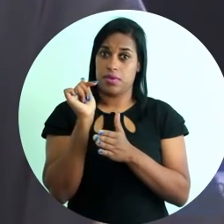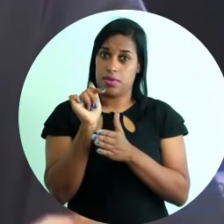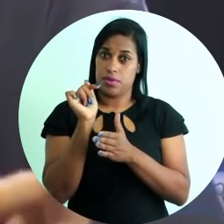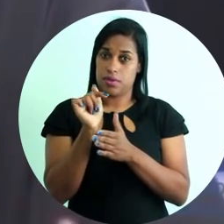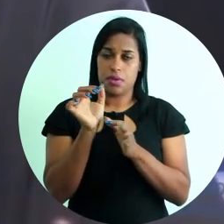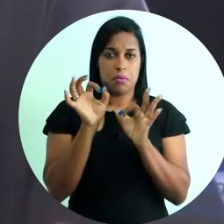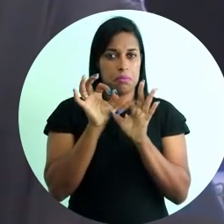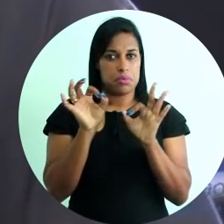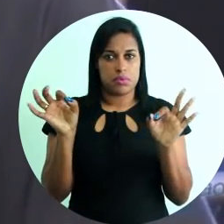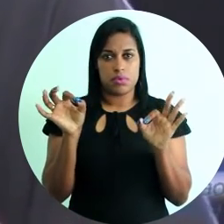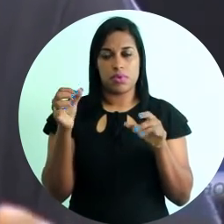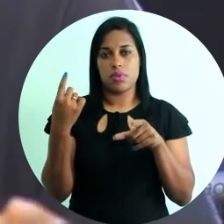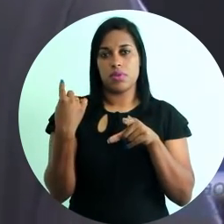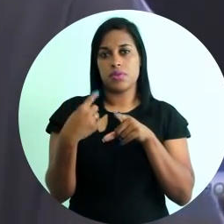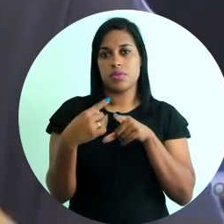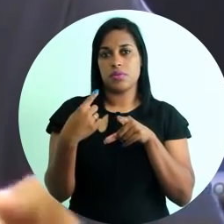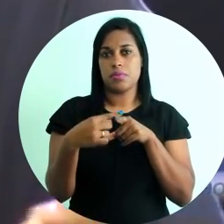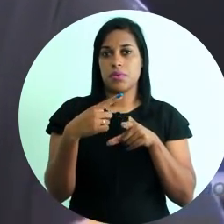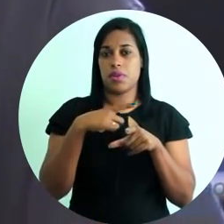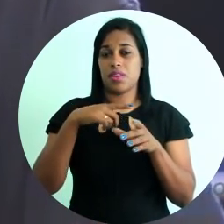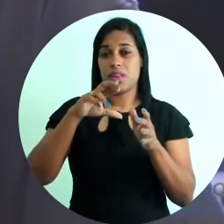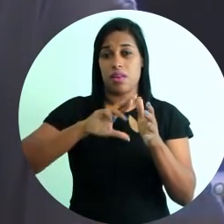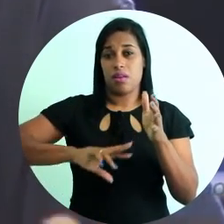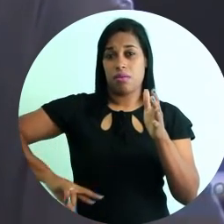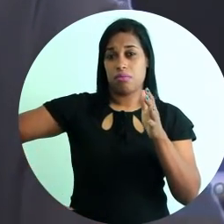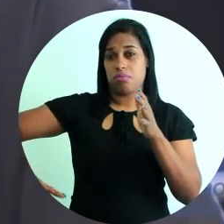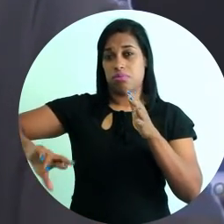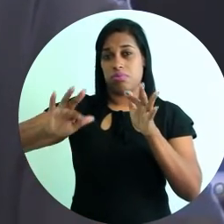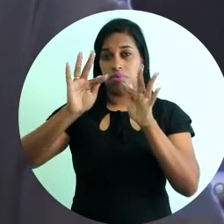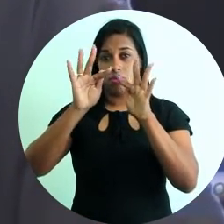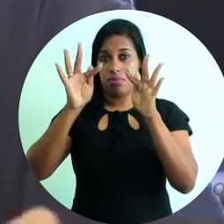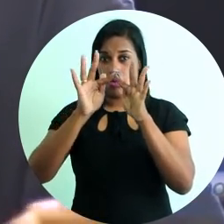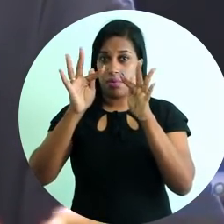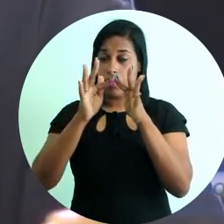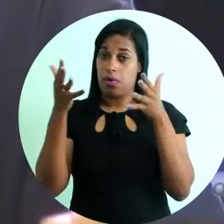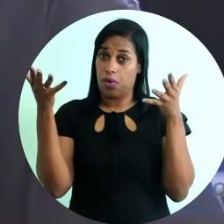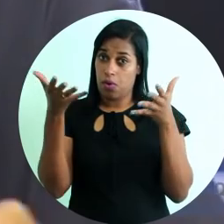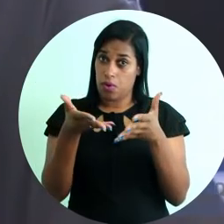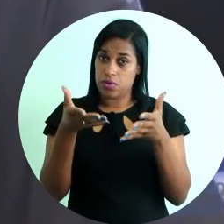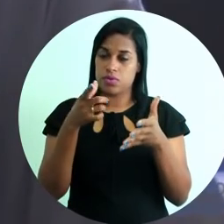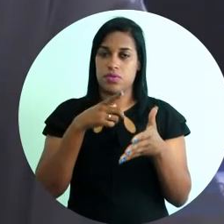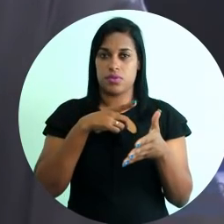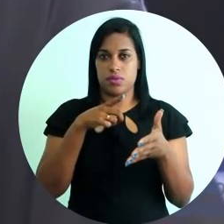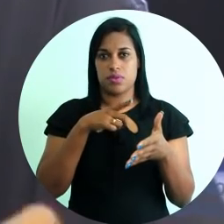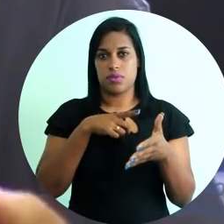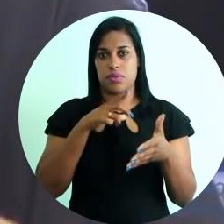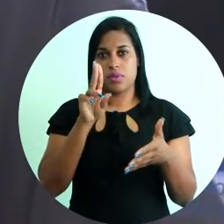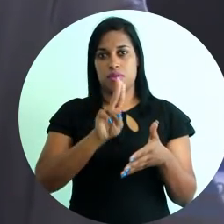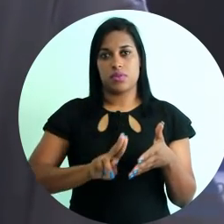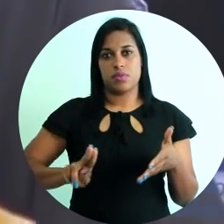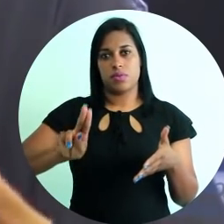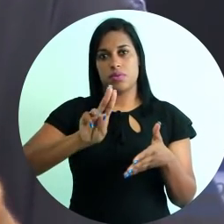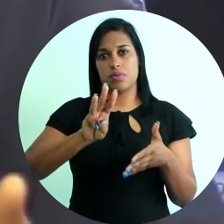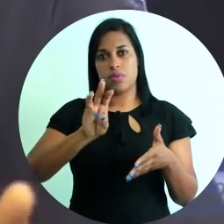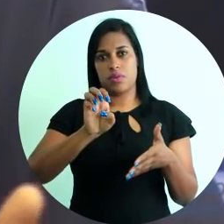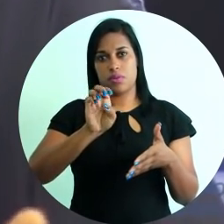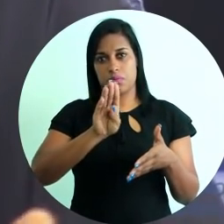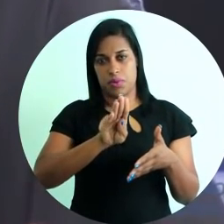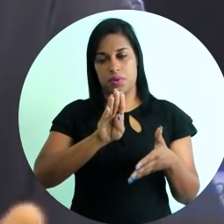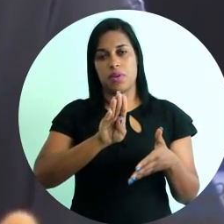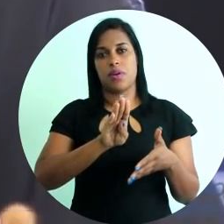maneira excelente. Tanto é que existem diversos formatos de arquivo hoje em dia que são usados para a web, que